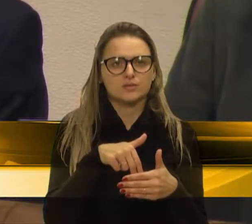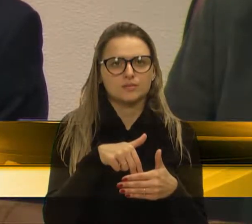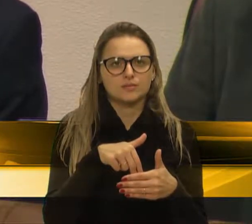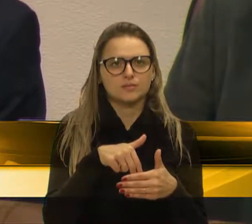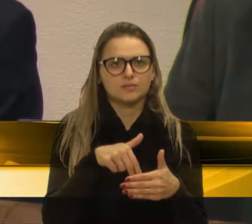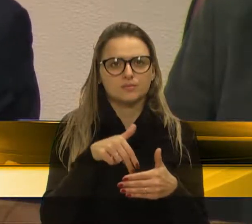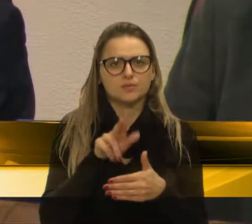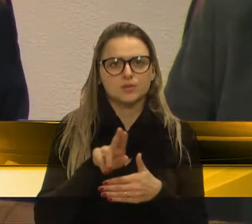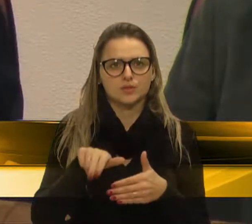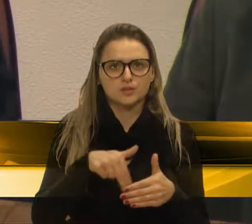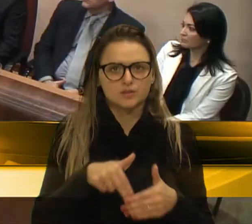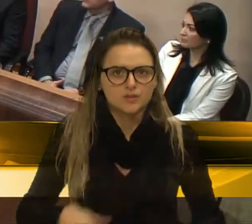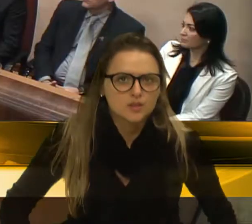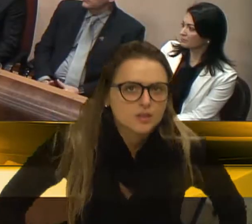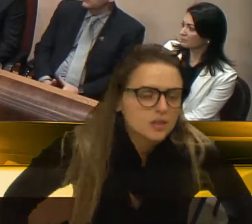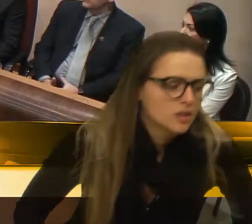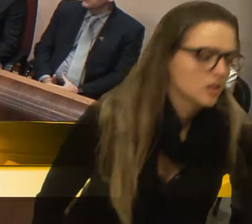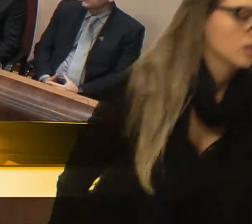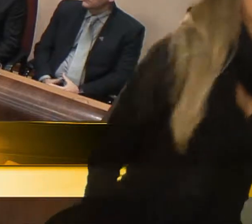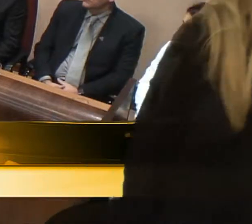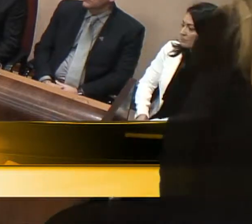da tribuna.